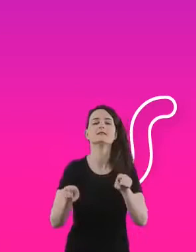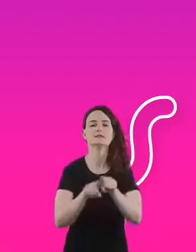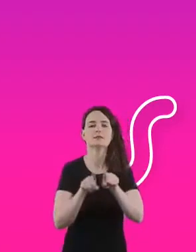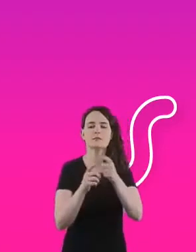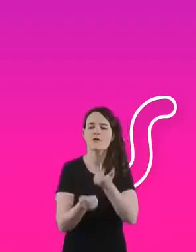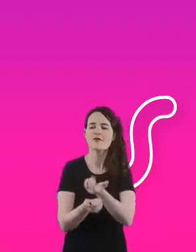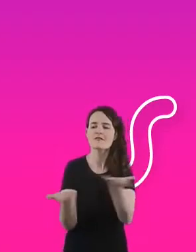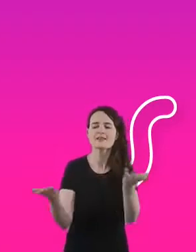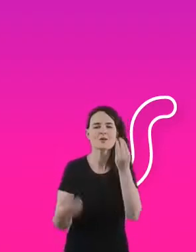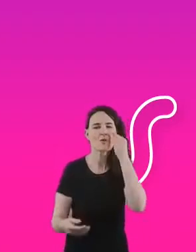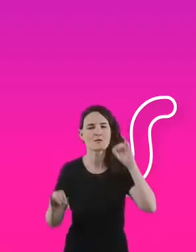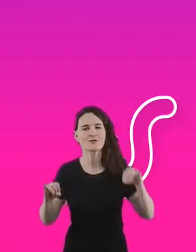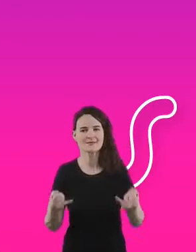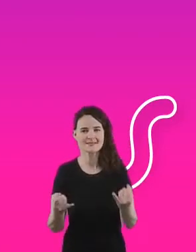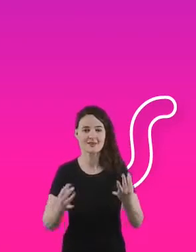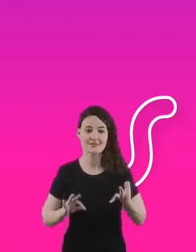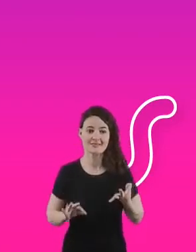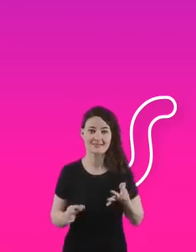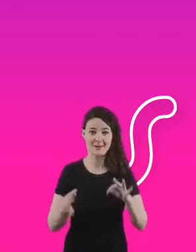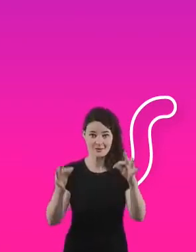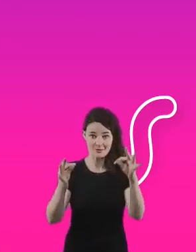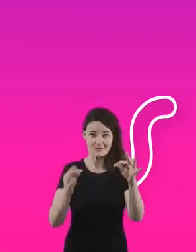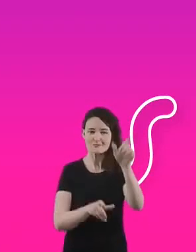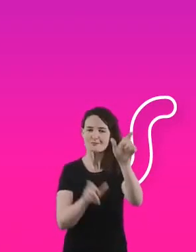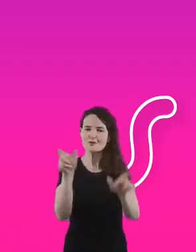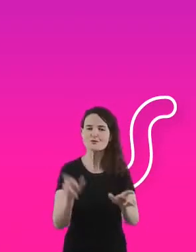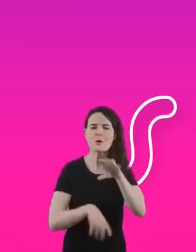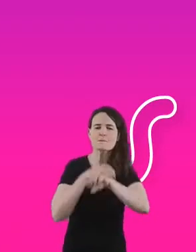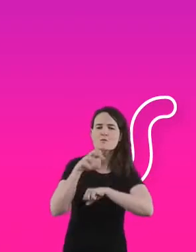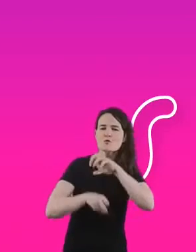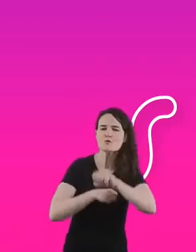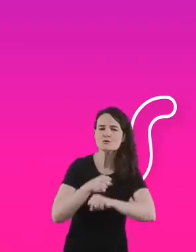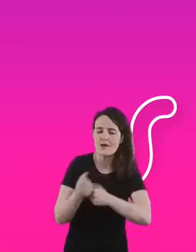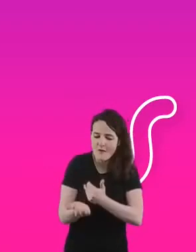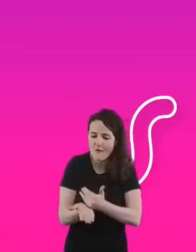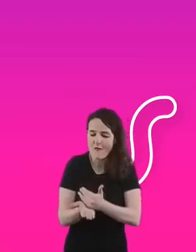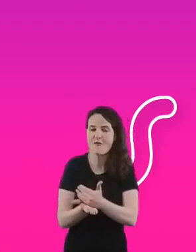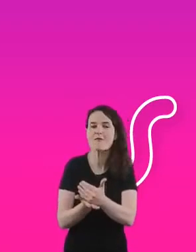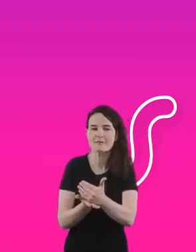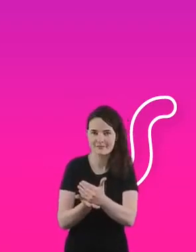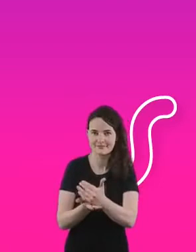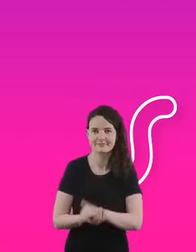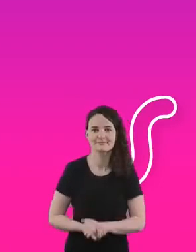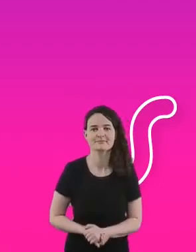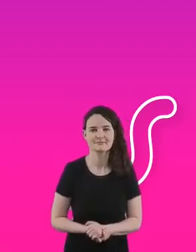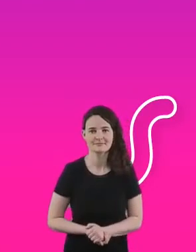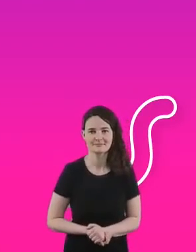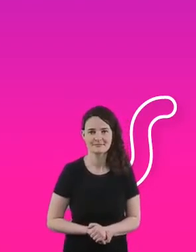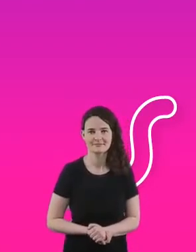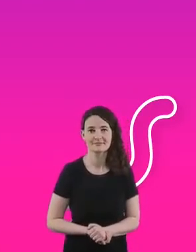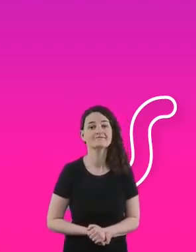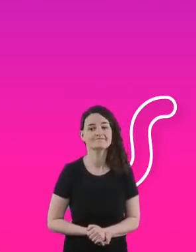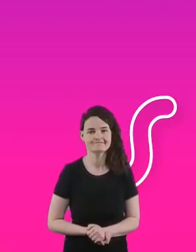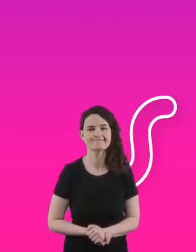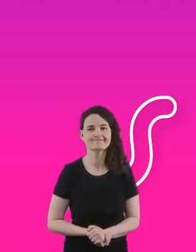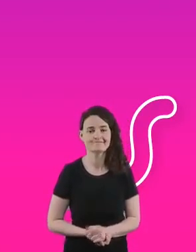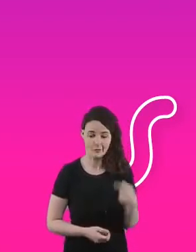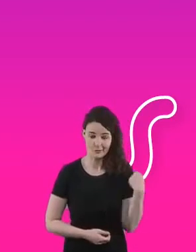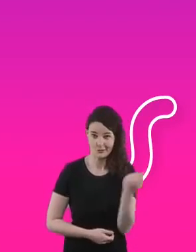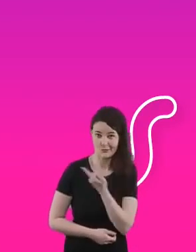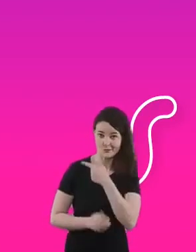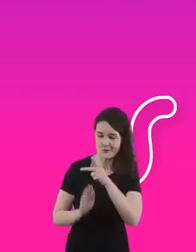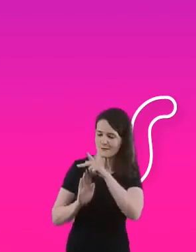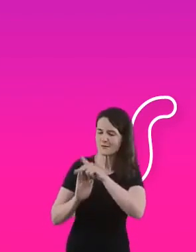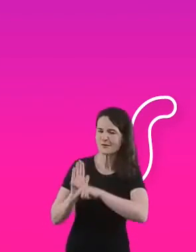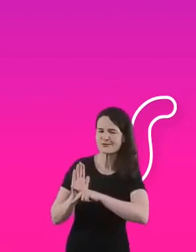em tecnologia para pessoas que estão em busca de dar os seus primeiros passos. A gente está tão no começo desse projeto bonito